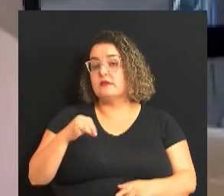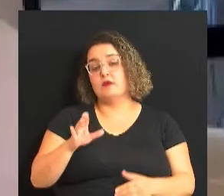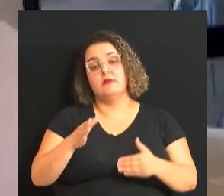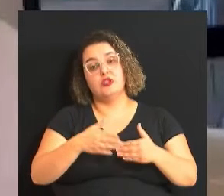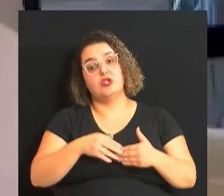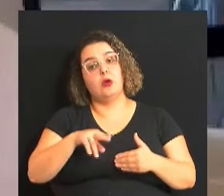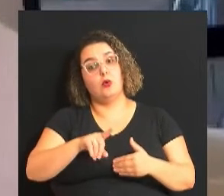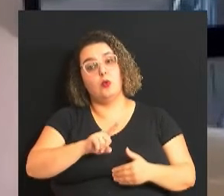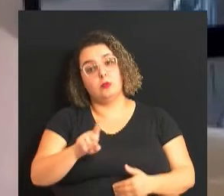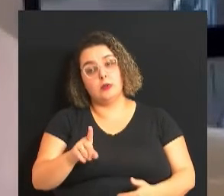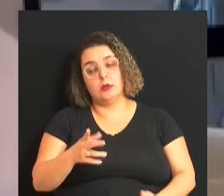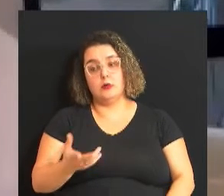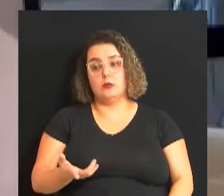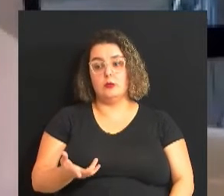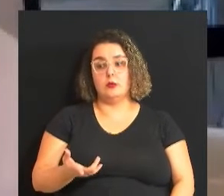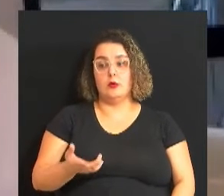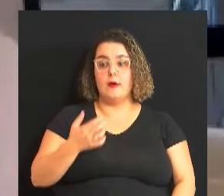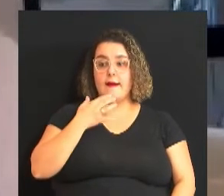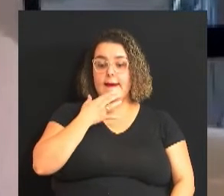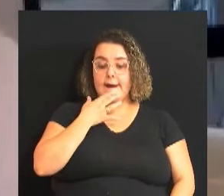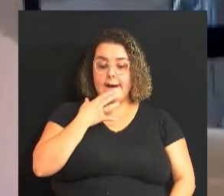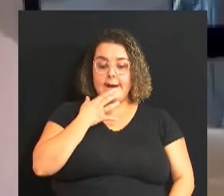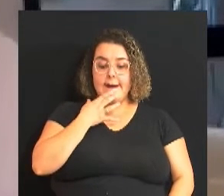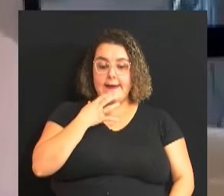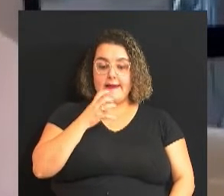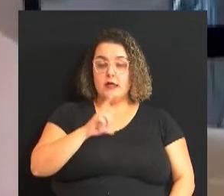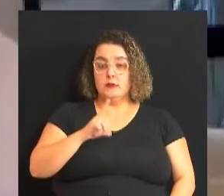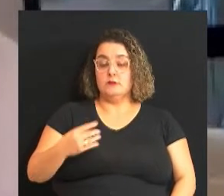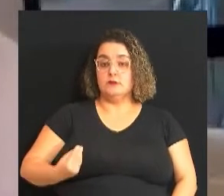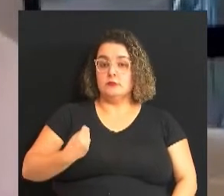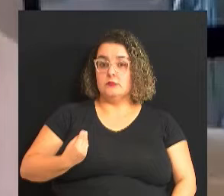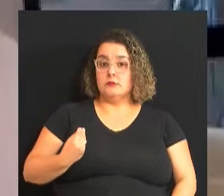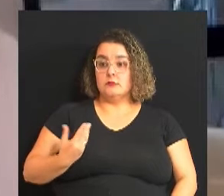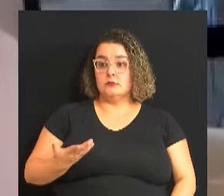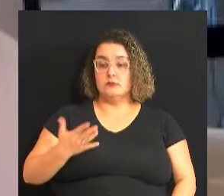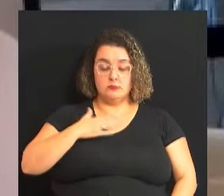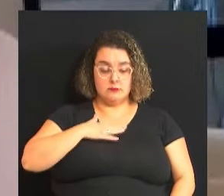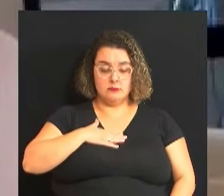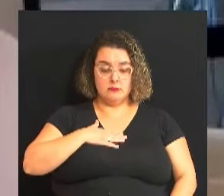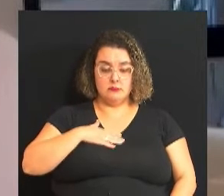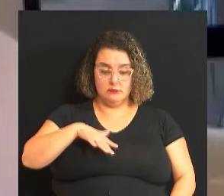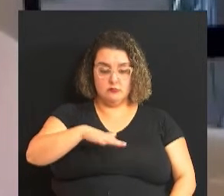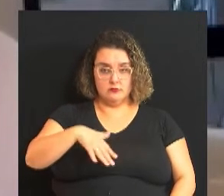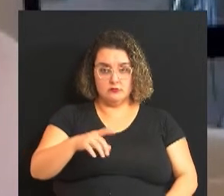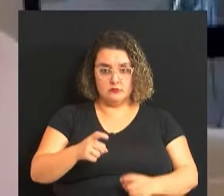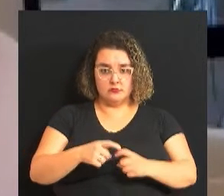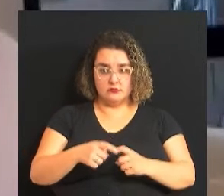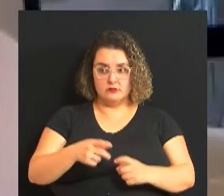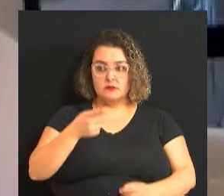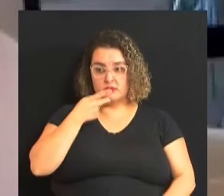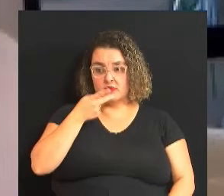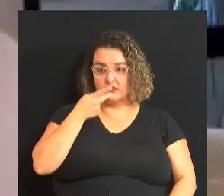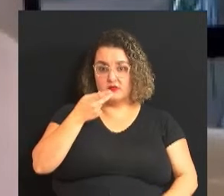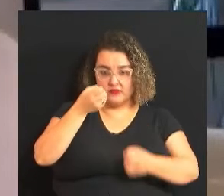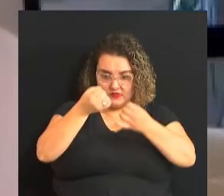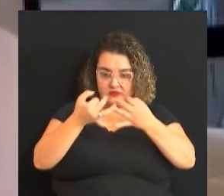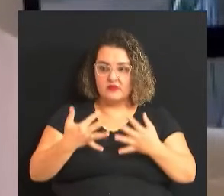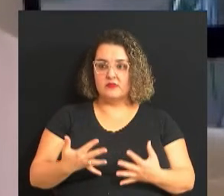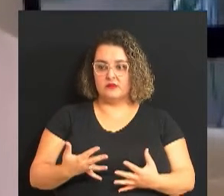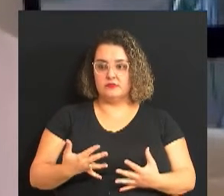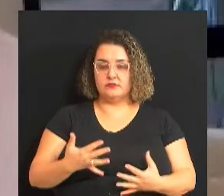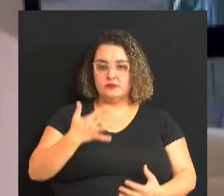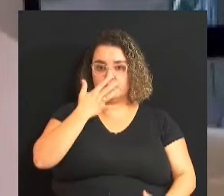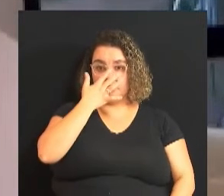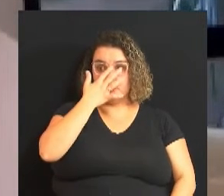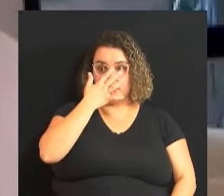E eu já tive na minha vida casos clínicos, por exemplo, em que você fala e explica para a pessoa, olha, se eu tentar